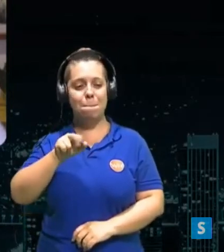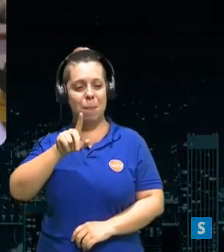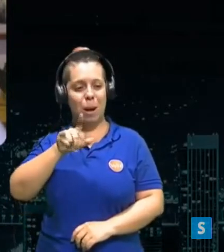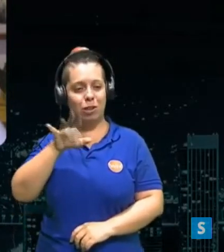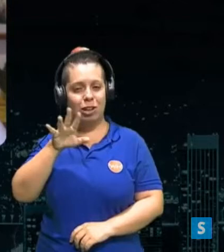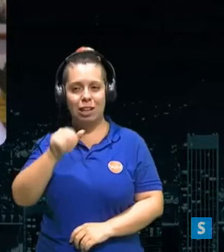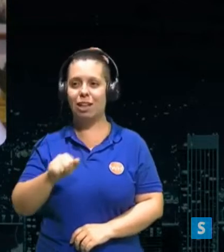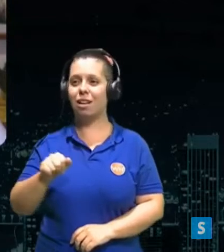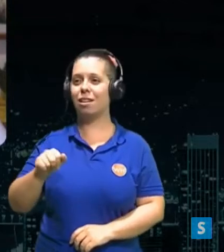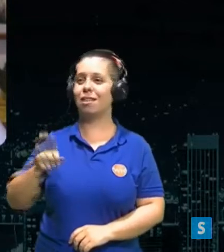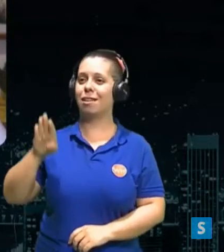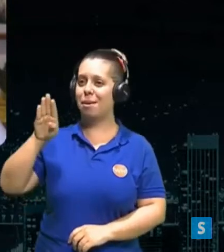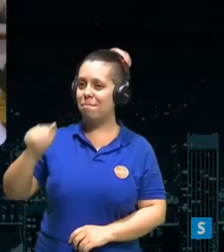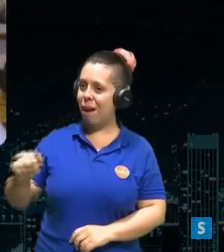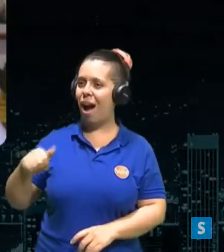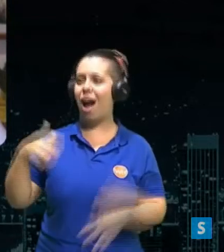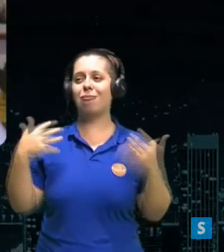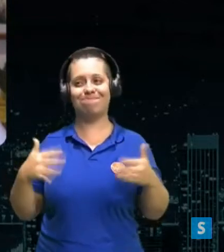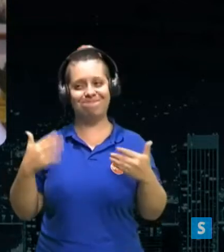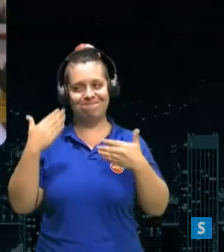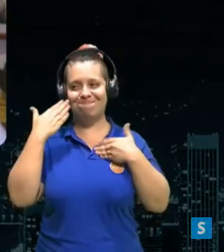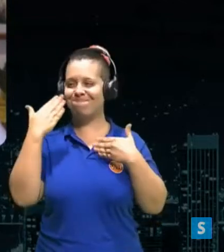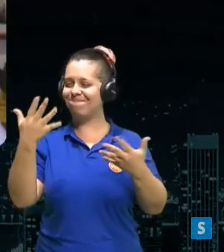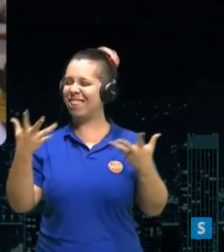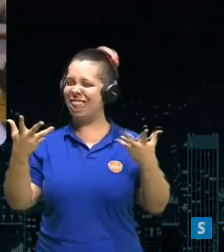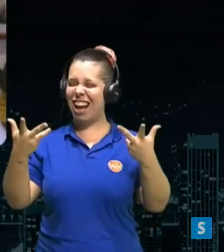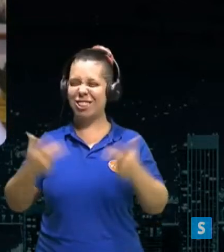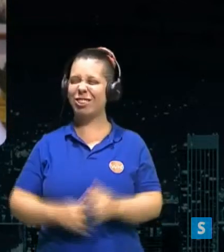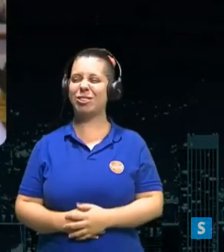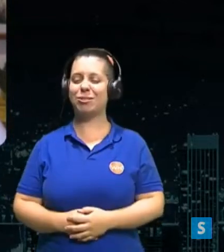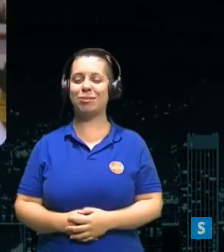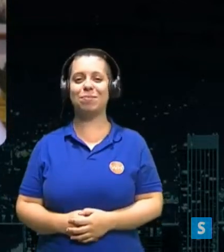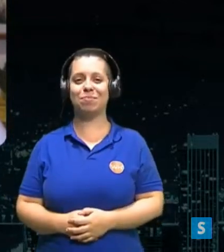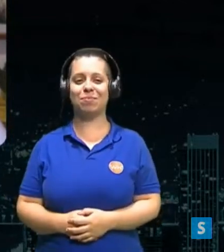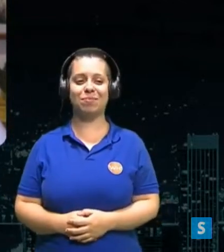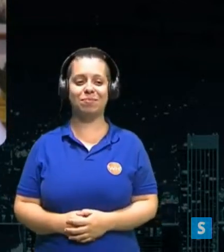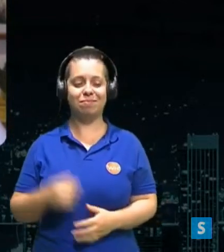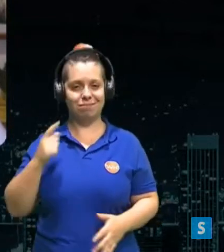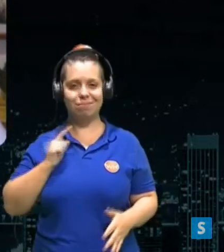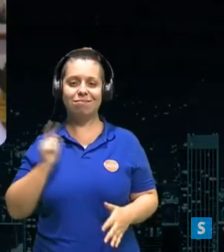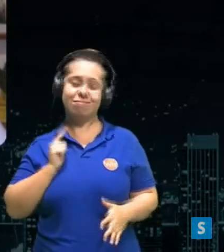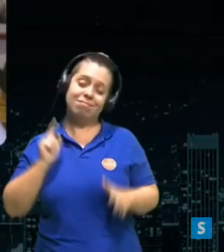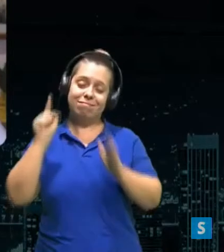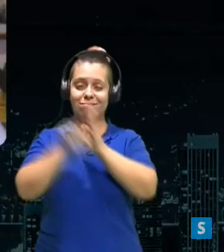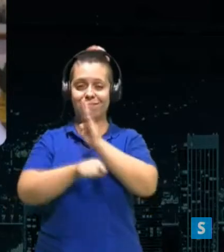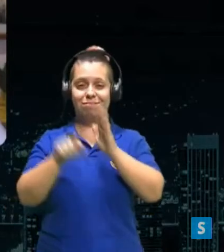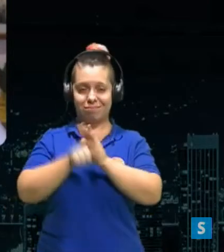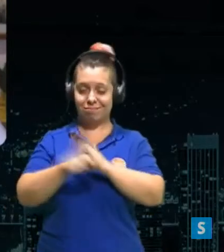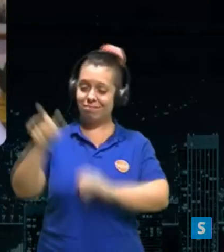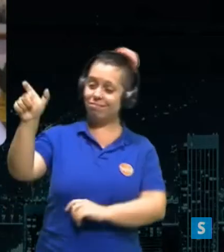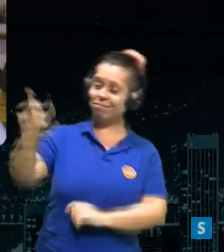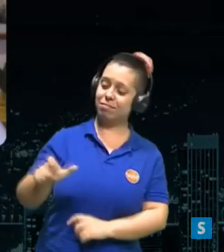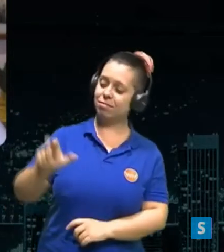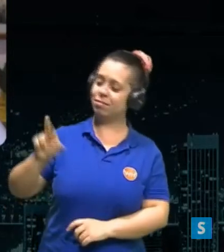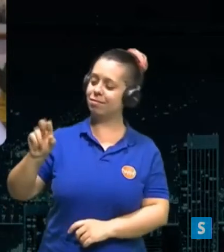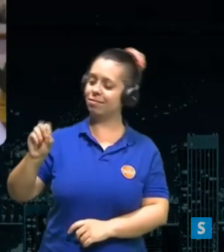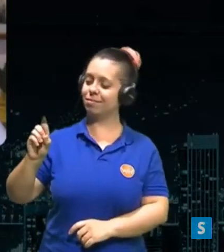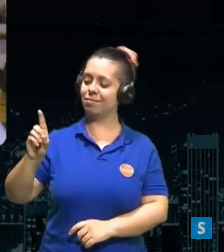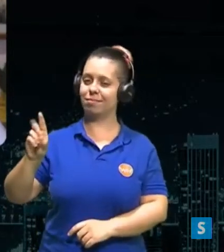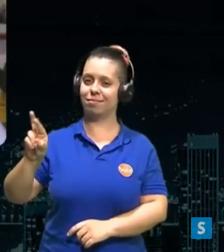gente vê Muito obrigado foi Fantástico a gente tem algumas perguntas e eu vou levantar uma aqui do Rodrigo